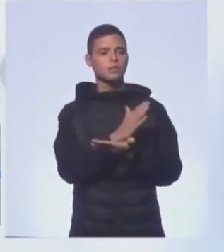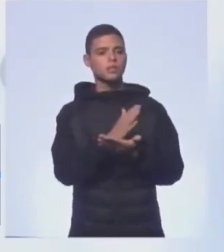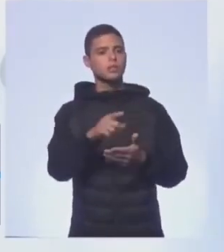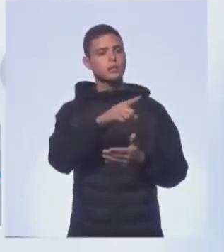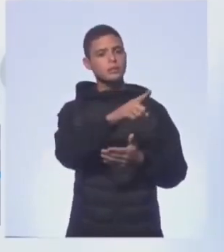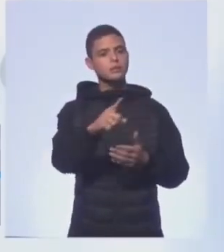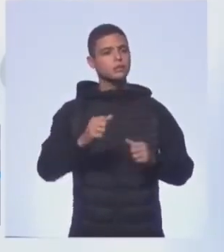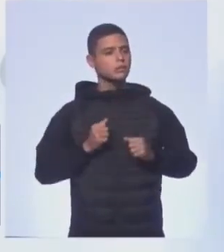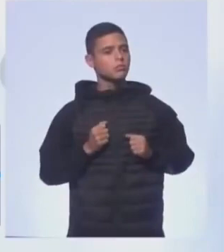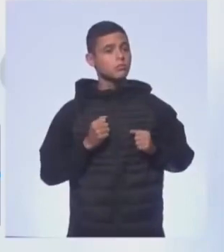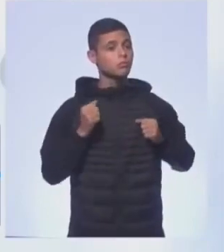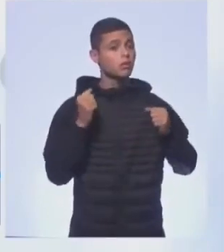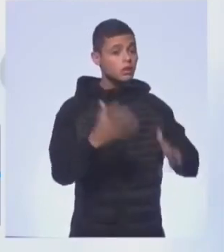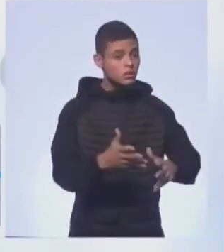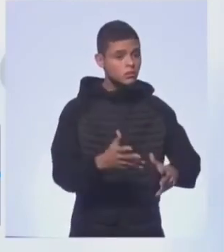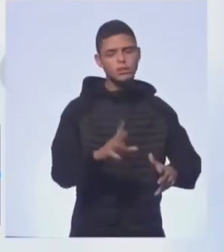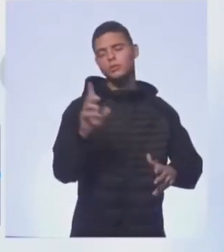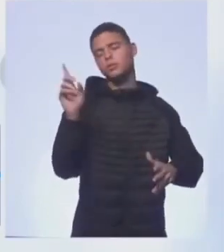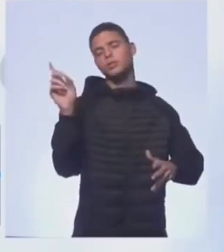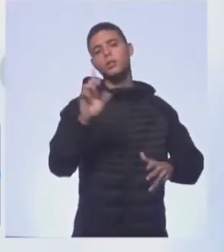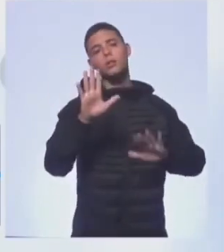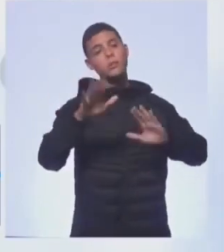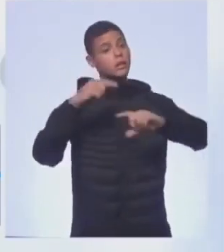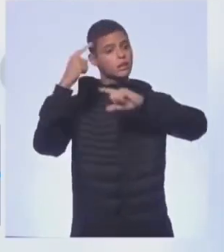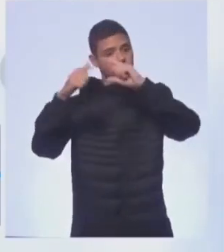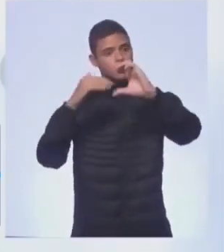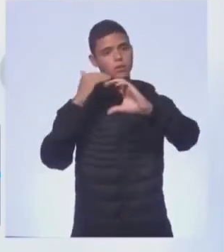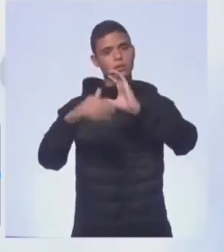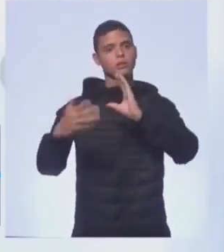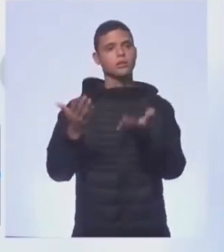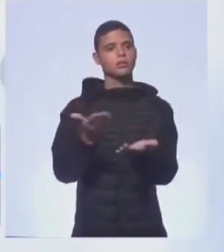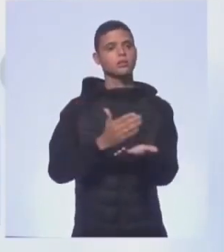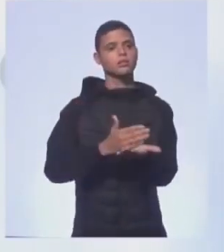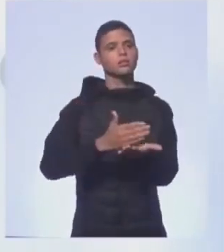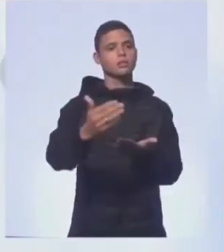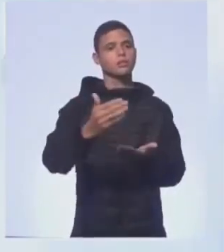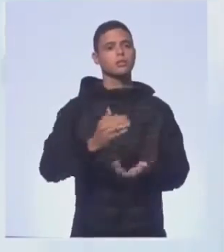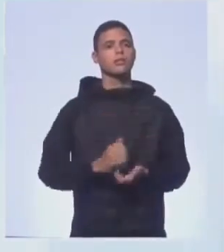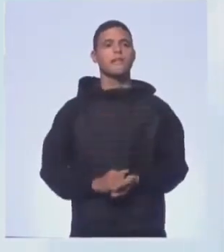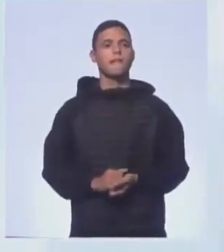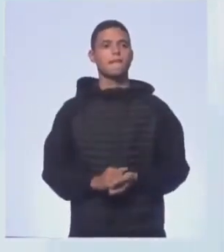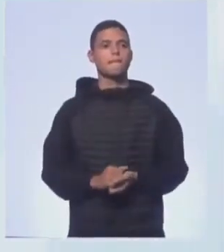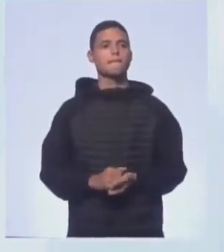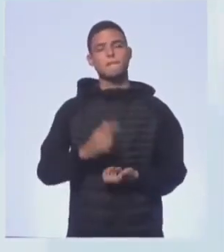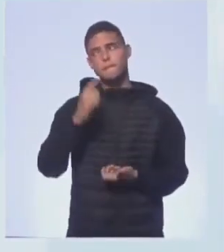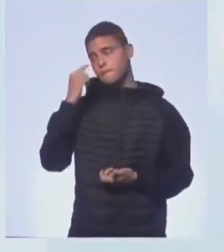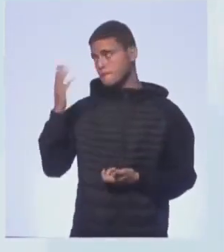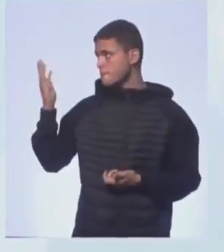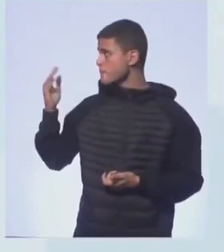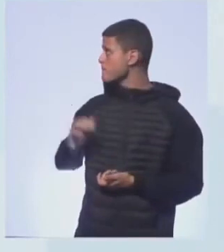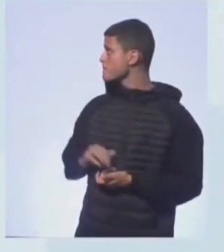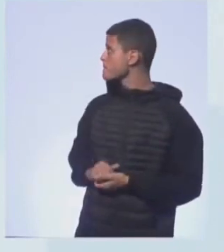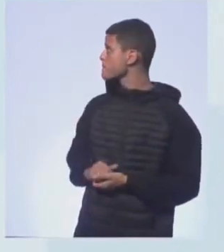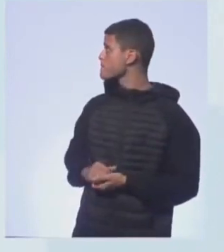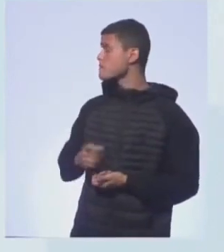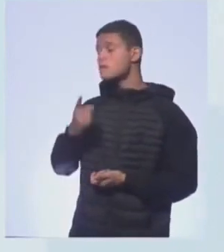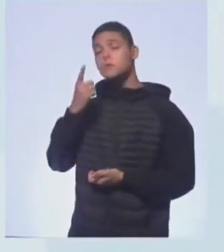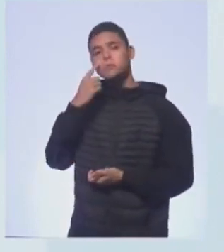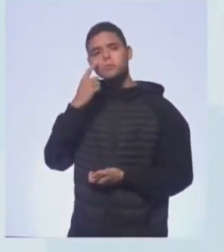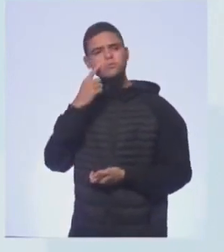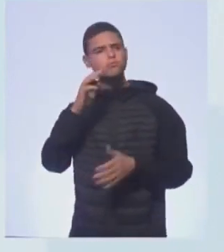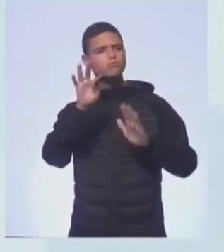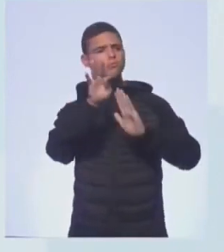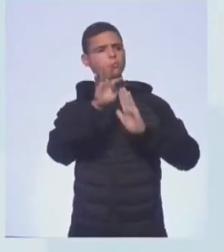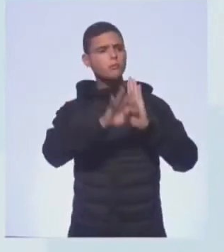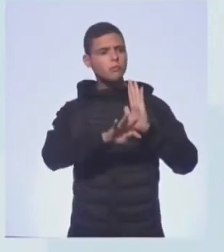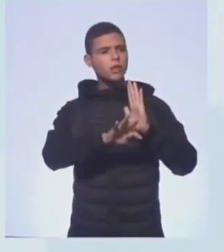poder participar ao vivo. Vamos para começar, então. Olha só, na tela, vamos analisar o seguinte